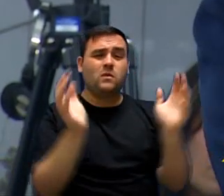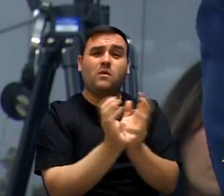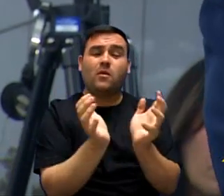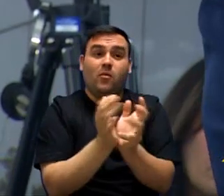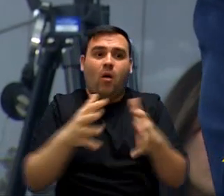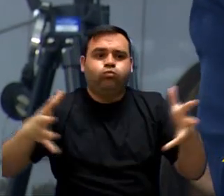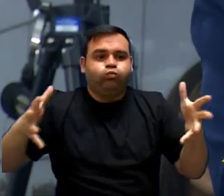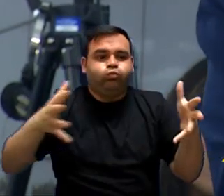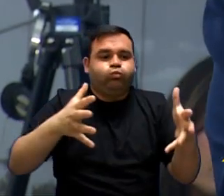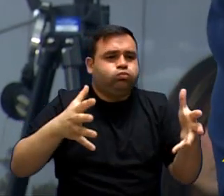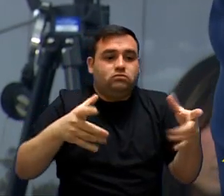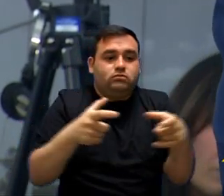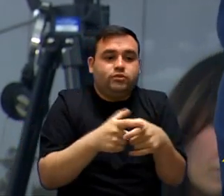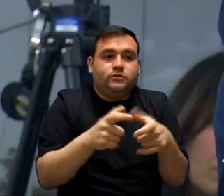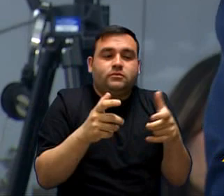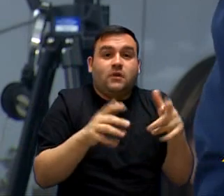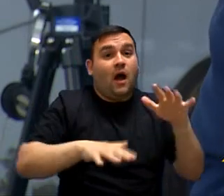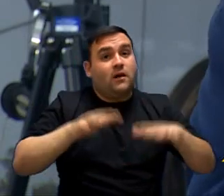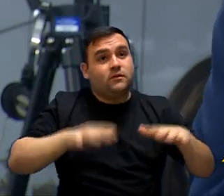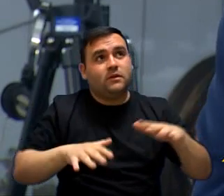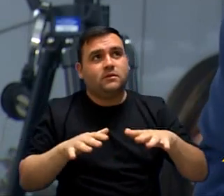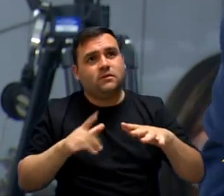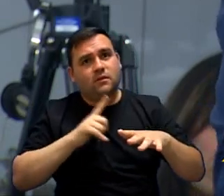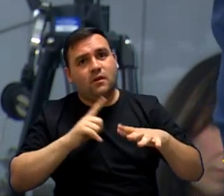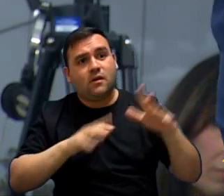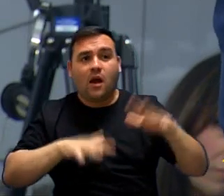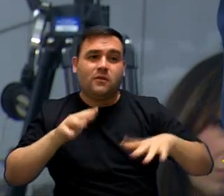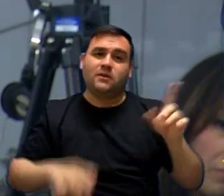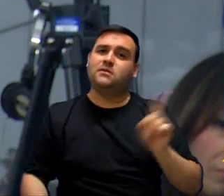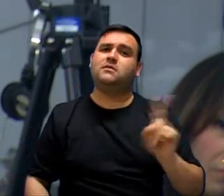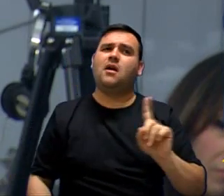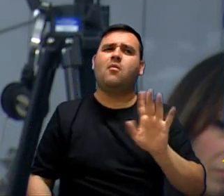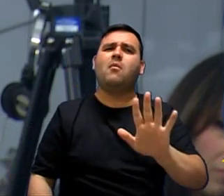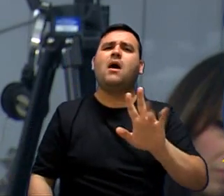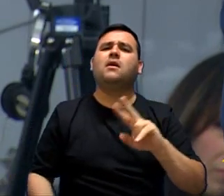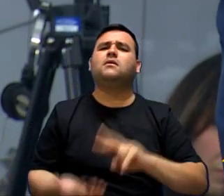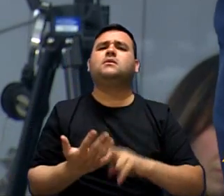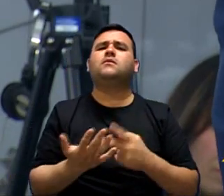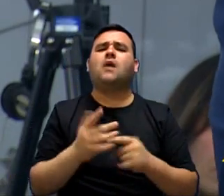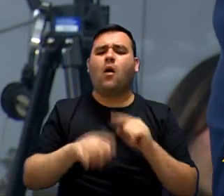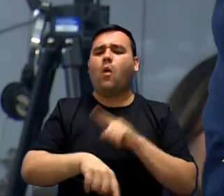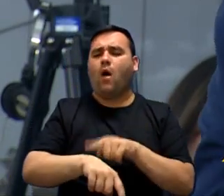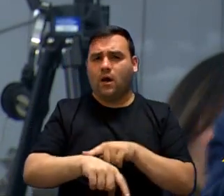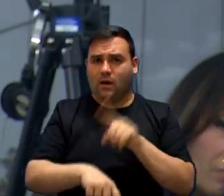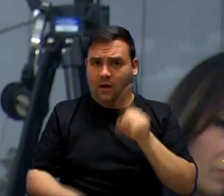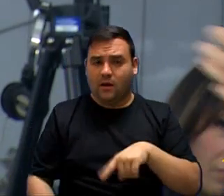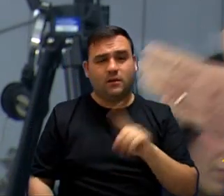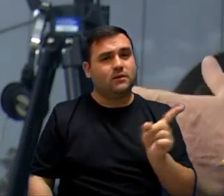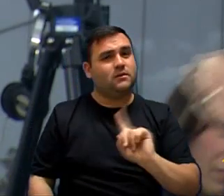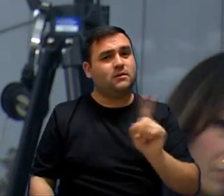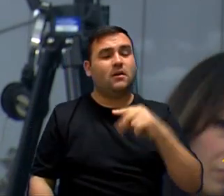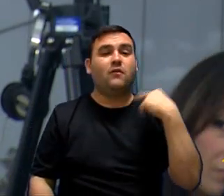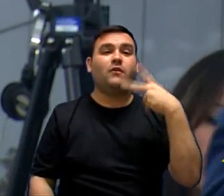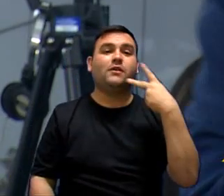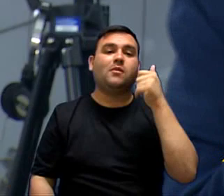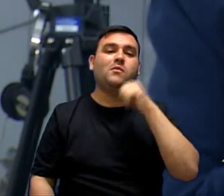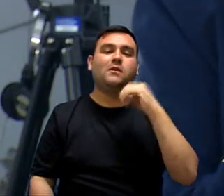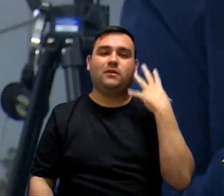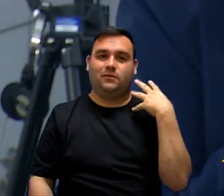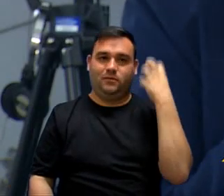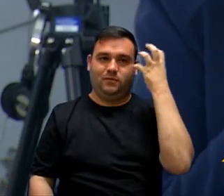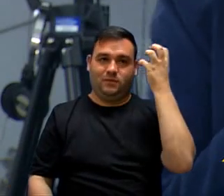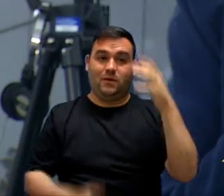muito reduzido. Outras vezes, não. Isso não significa o horário. A vereadora Fernanda vai fazer